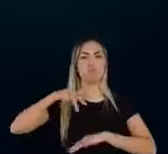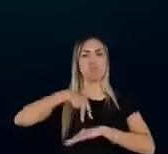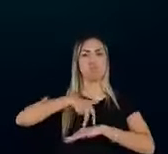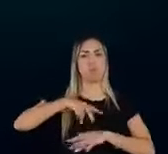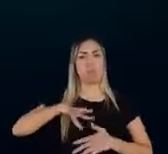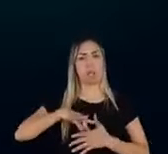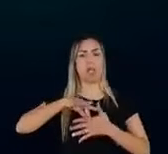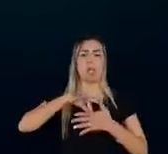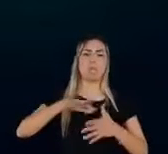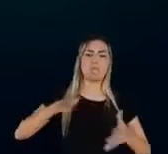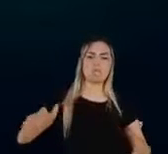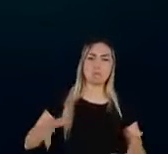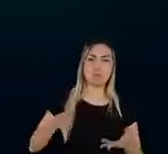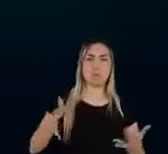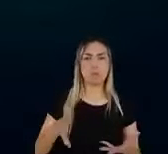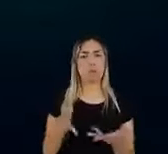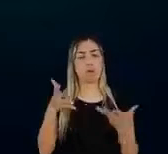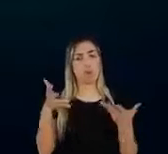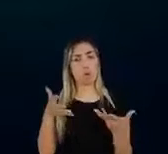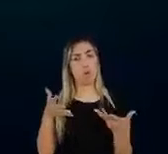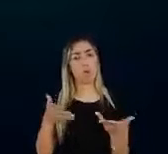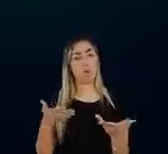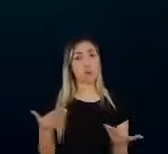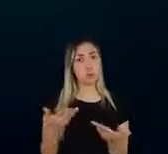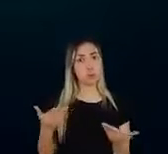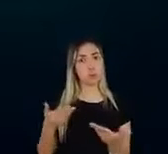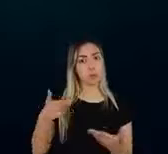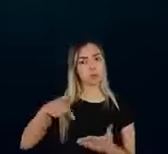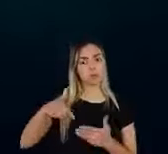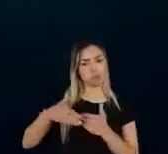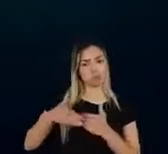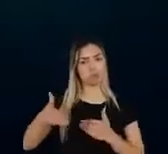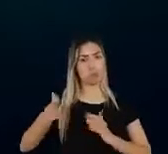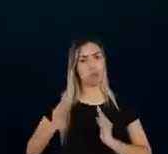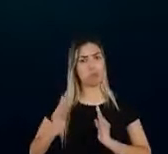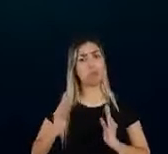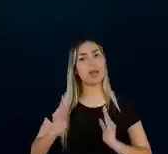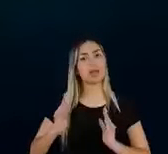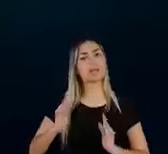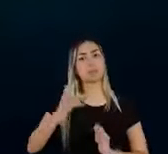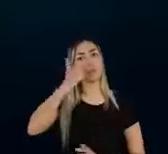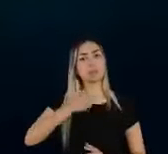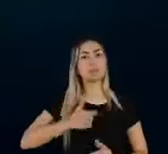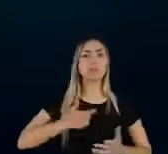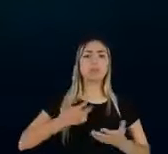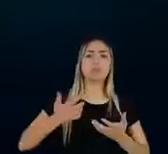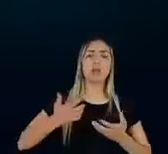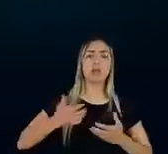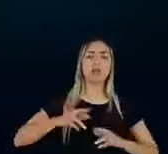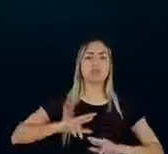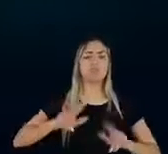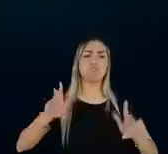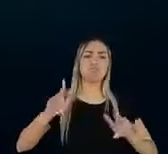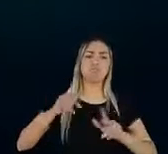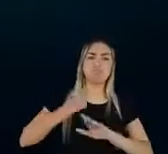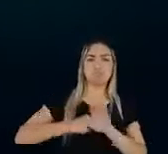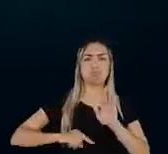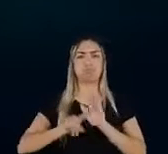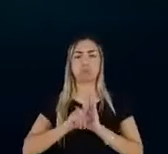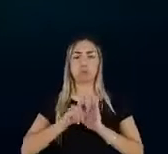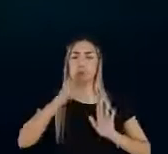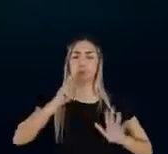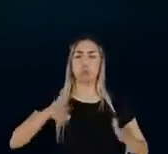empoderando elas hoje em dia é muito forte nessa geração as pessoas querem se sentir e poderá das com responsabilidade tem um impacto né